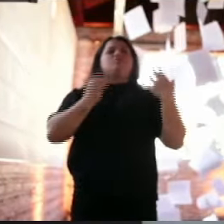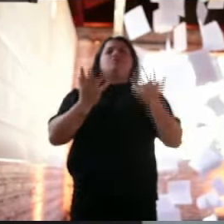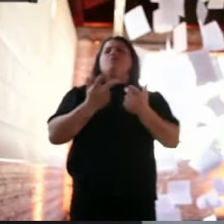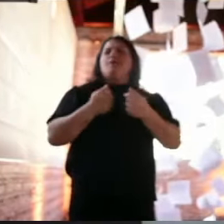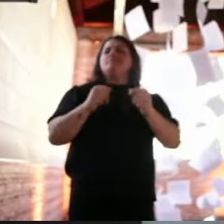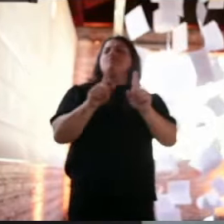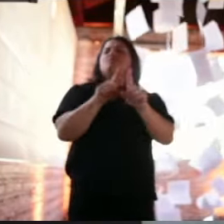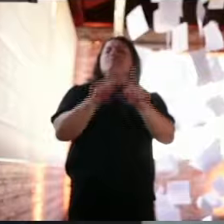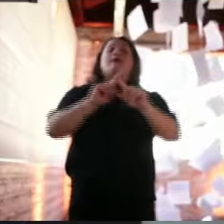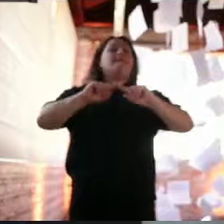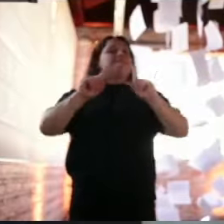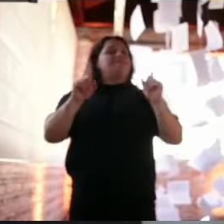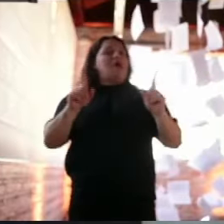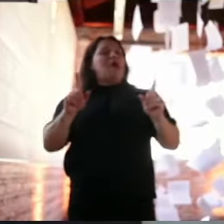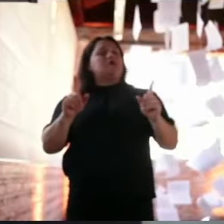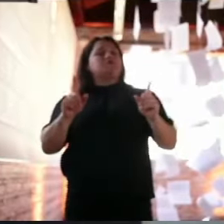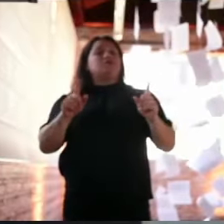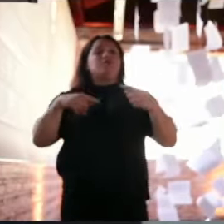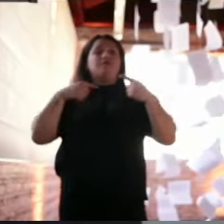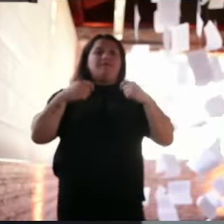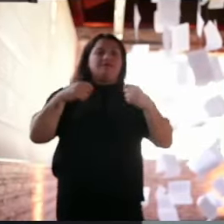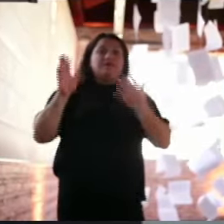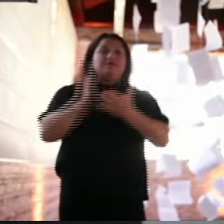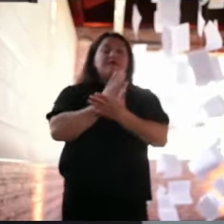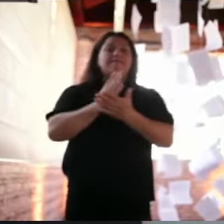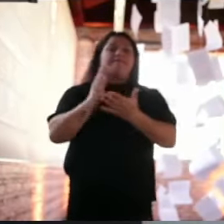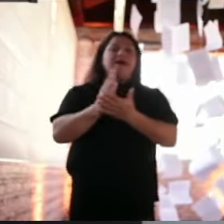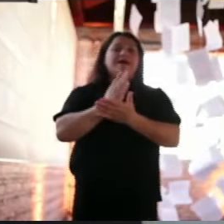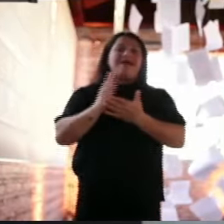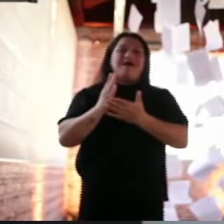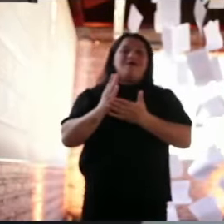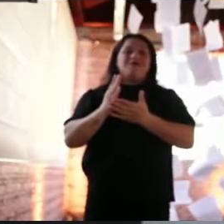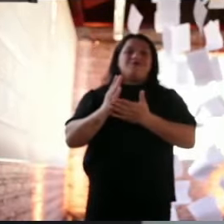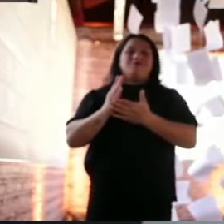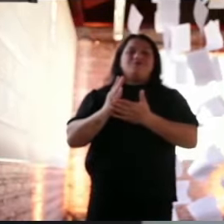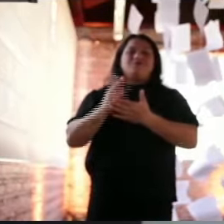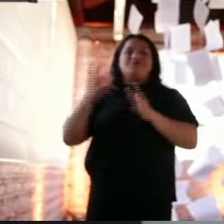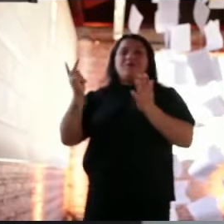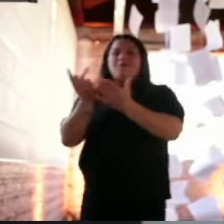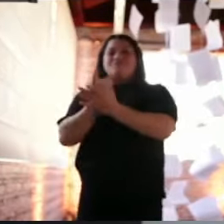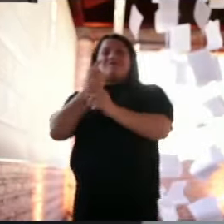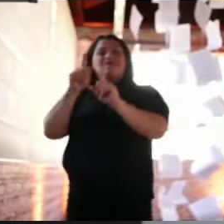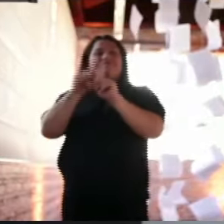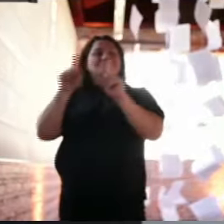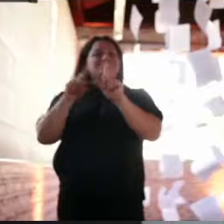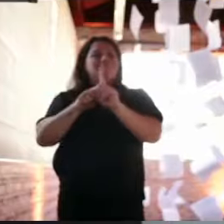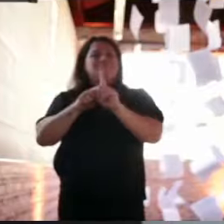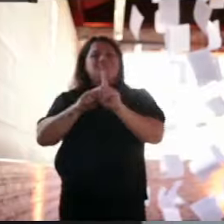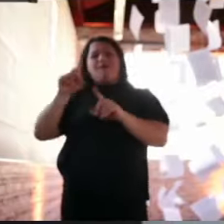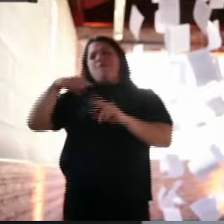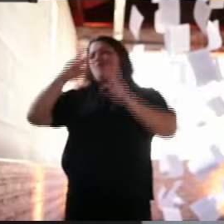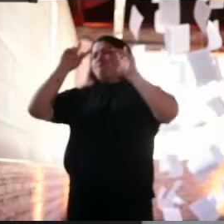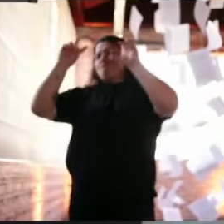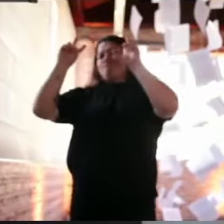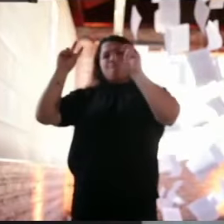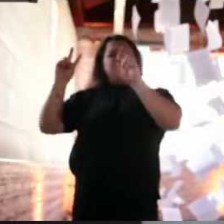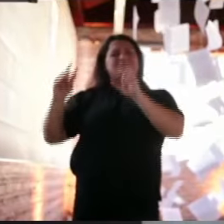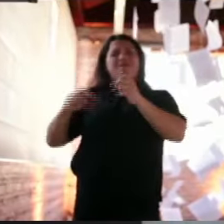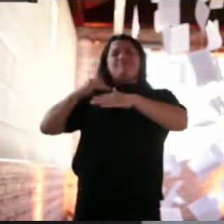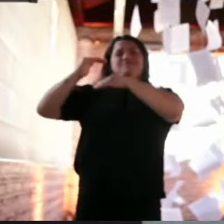mas a gente tem que esvaziar e separar isso do que se passa na pele natalidade é um outro tema a ser